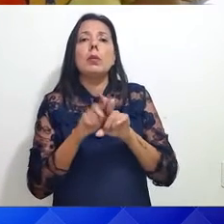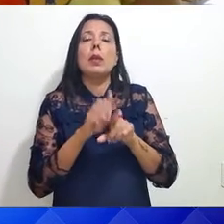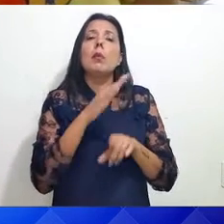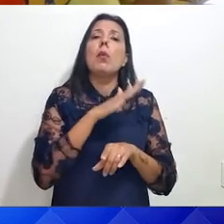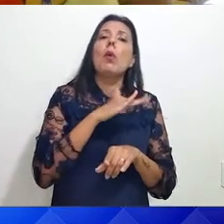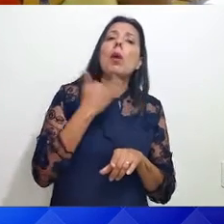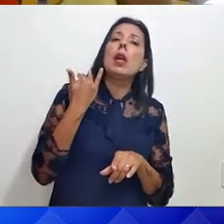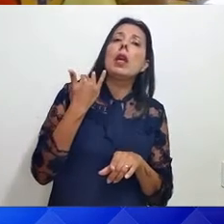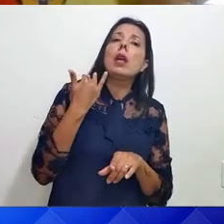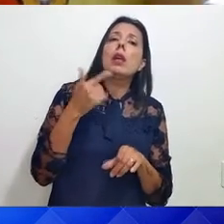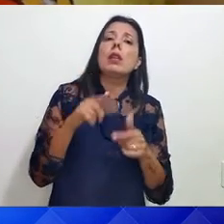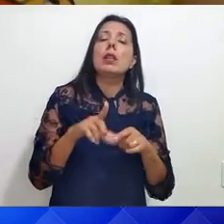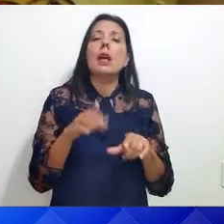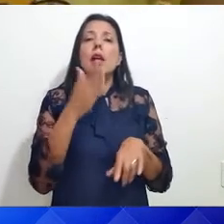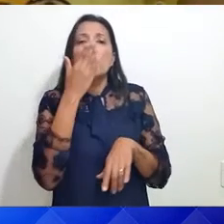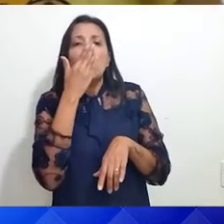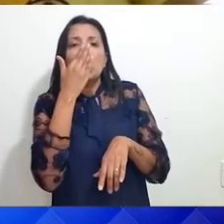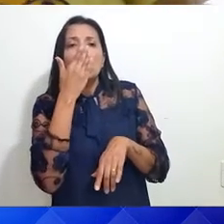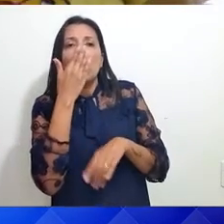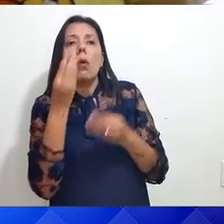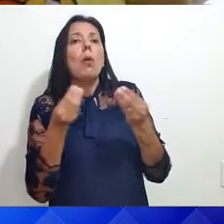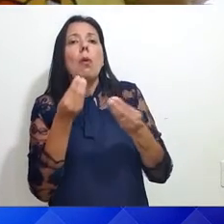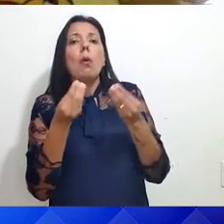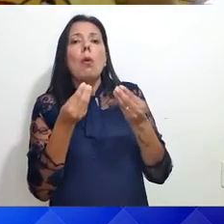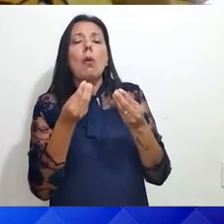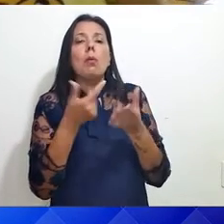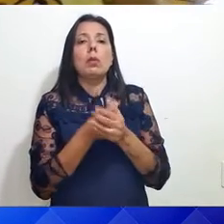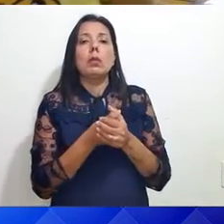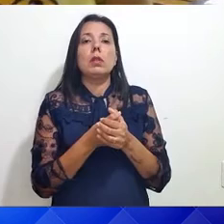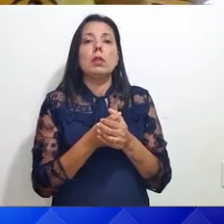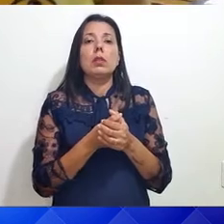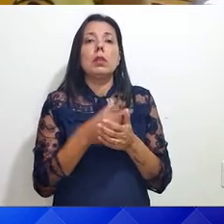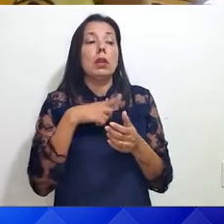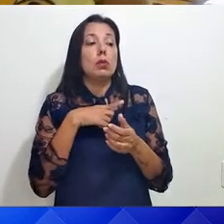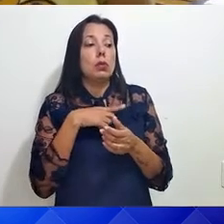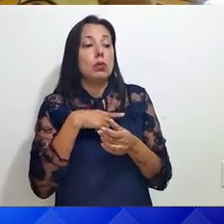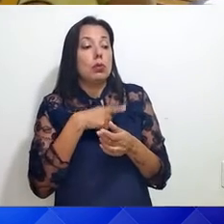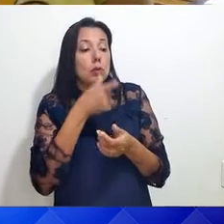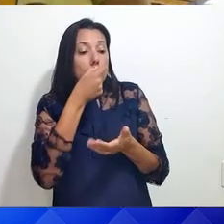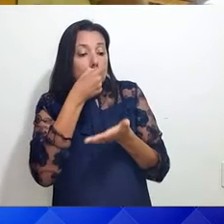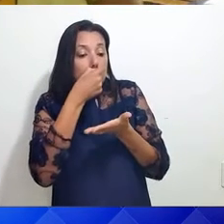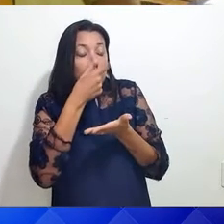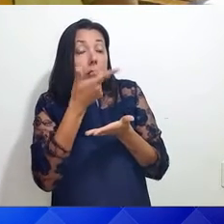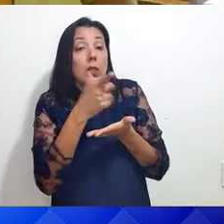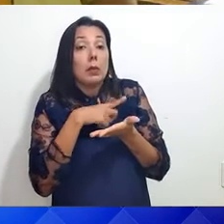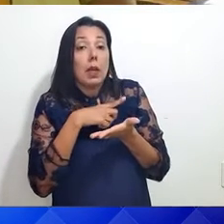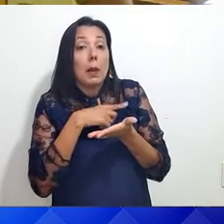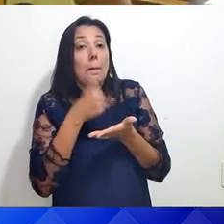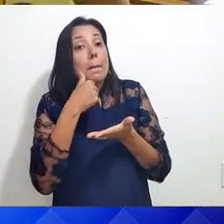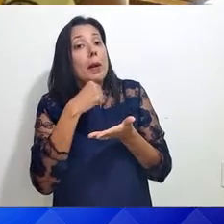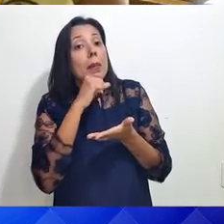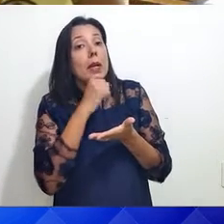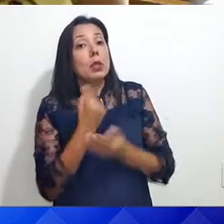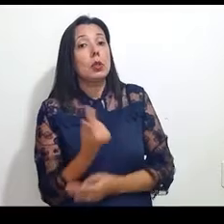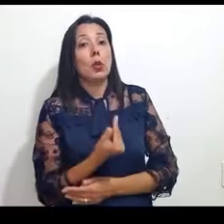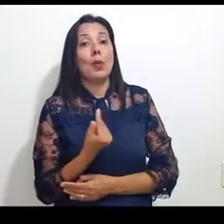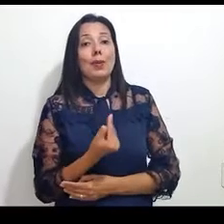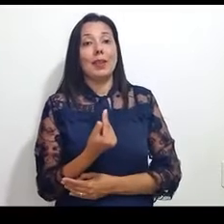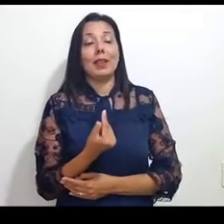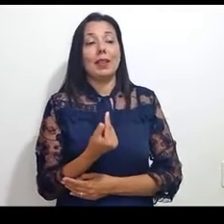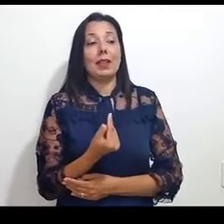Bom, Paulo, eu quero aqui, em nome da Diretoria Colegiada do Sindicato de Professores, agradecer de uma forma